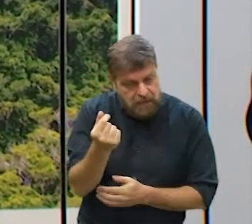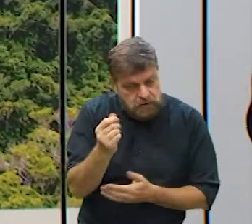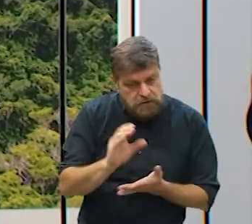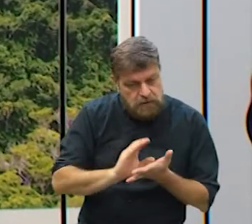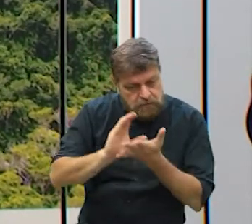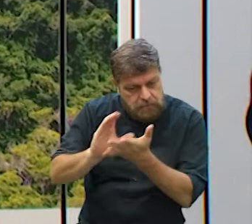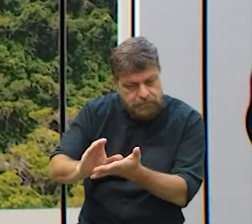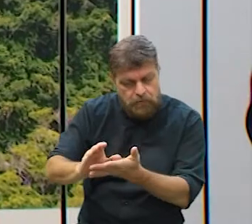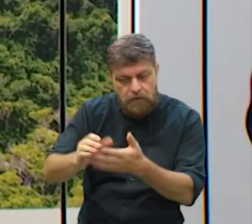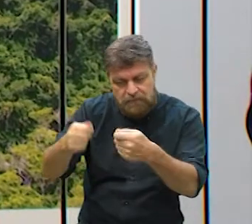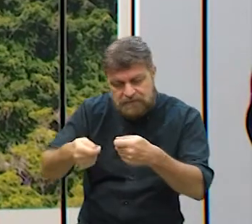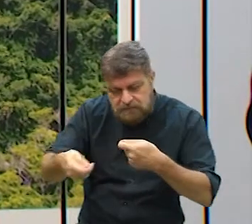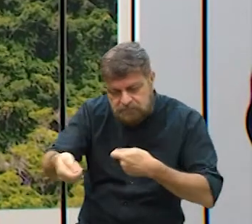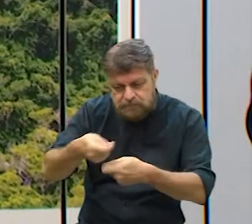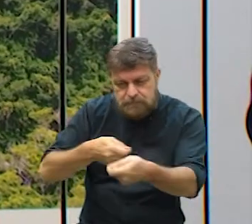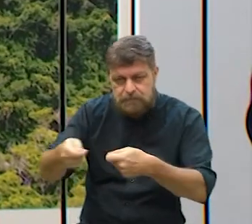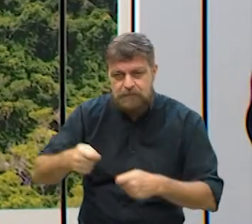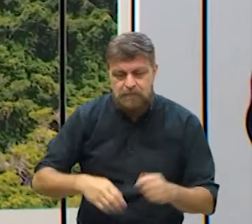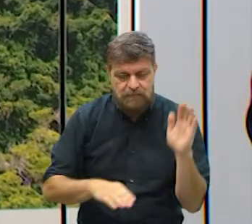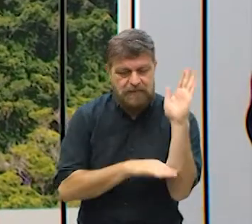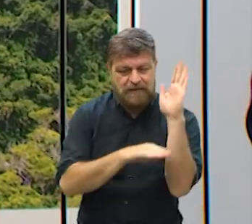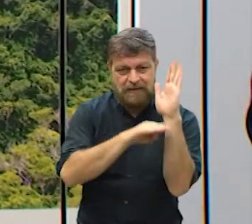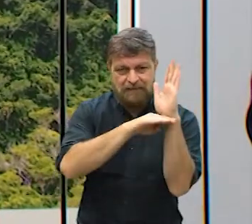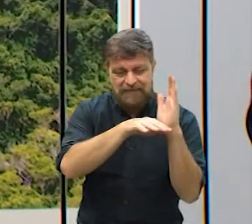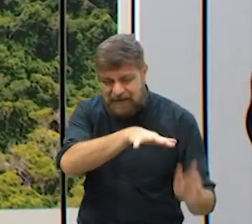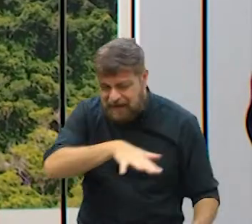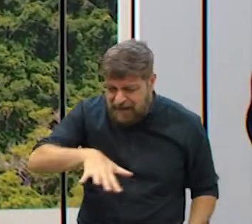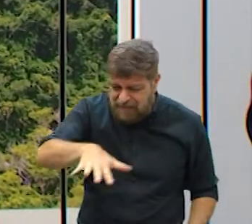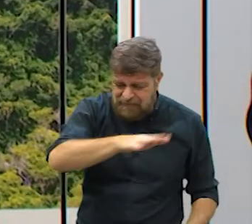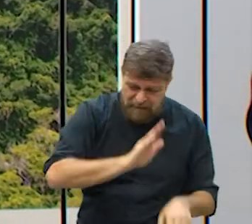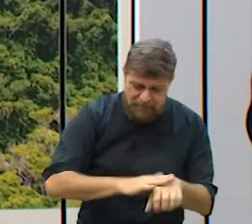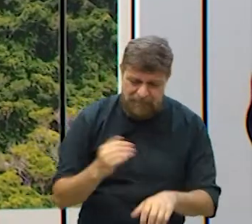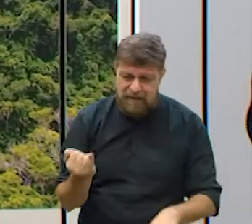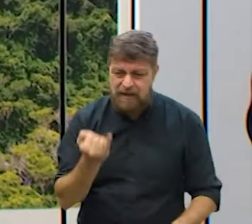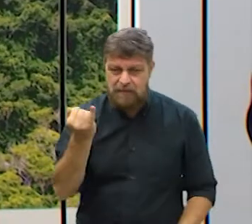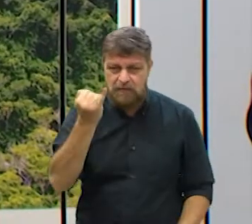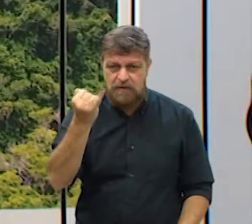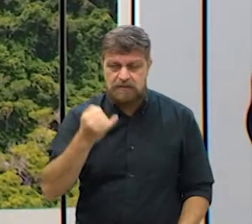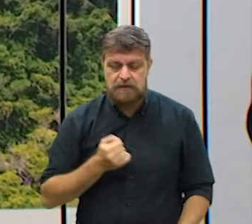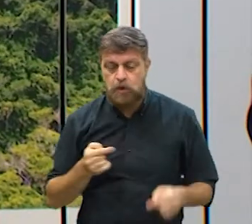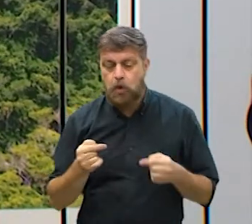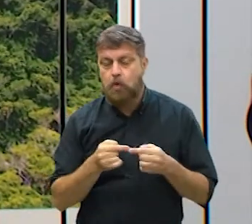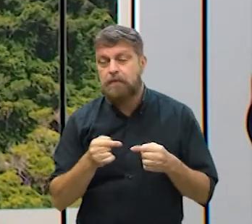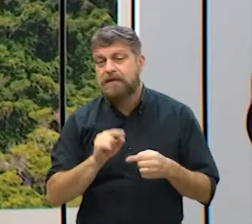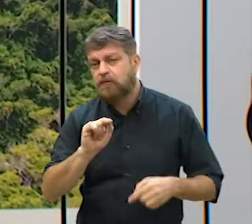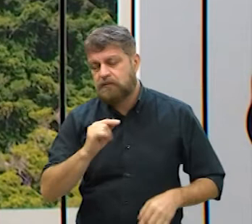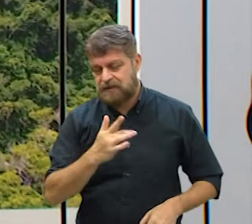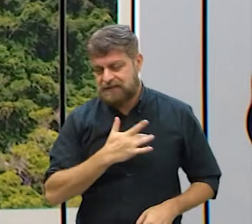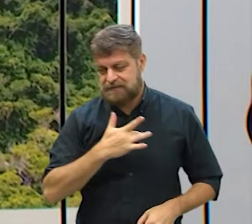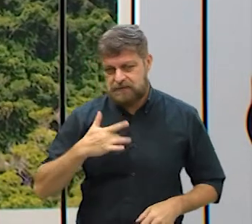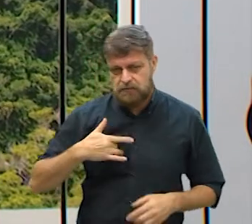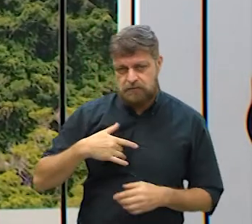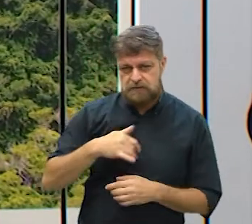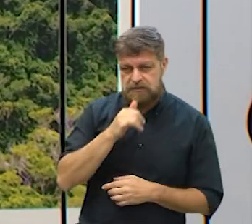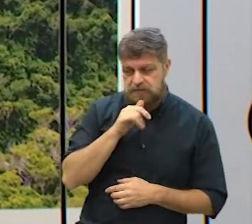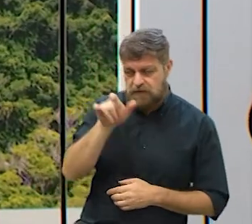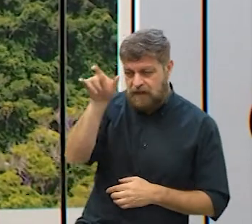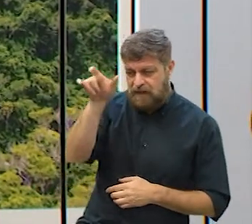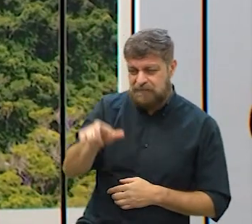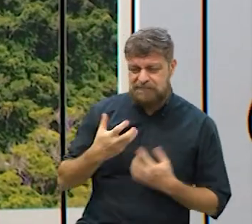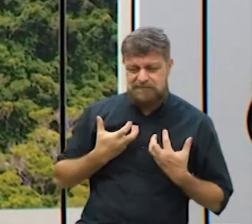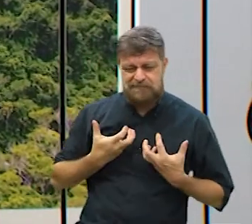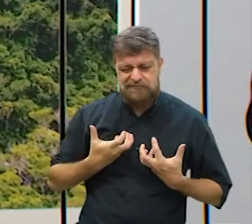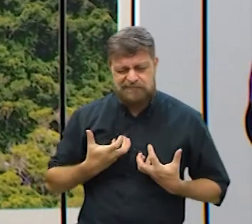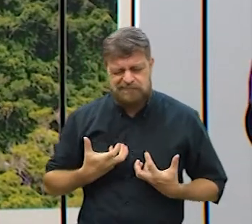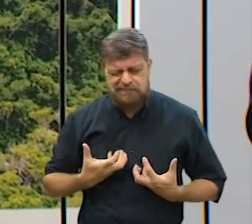E hoje a moradia é um dos campos mais importantes, porque traz saúde, que a pessoa, o estresse